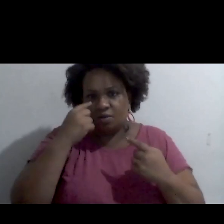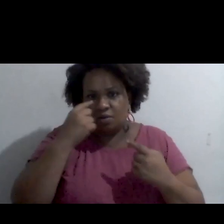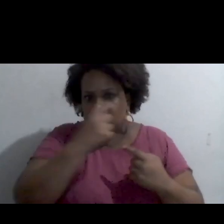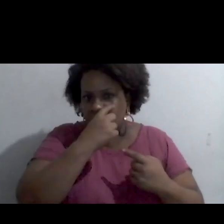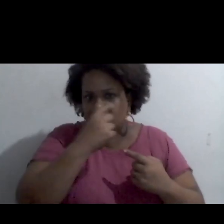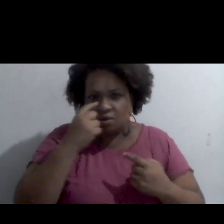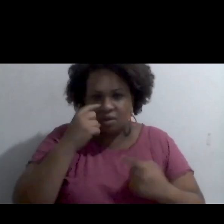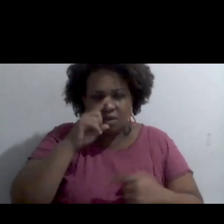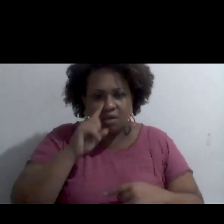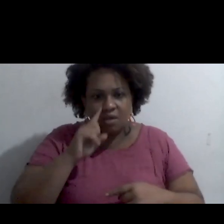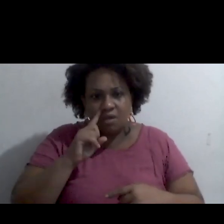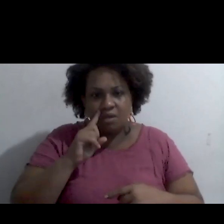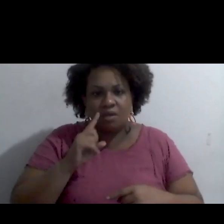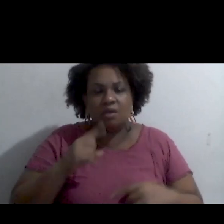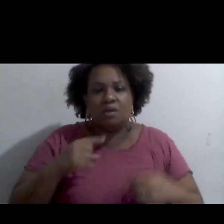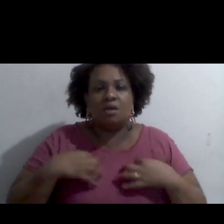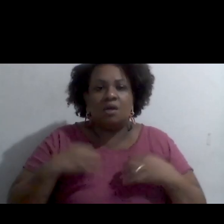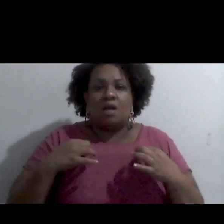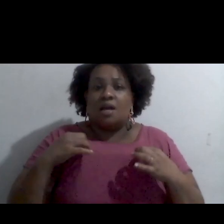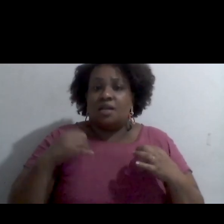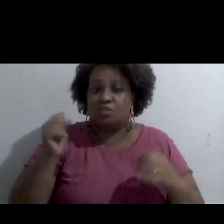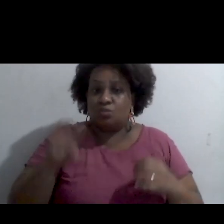estou usando uma blusa azul.